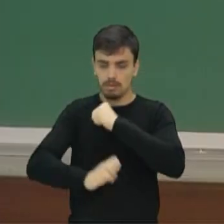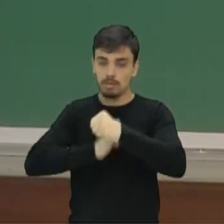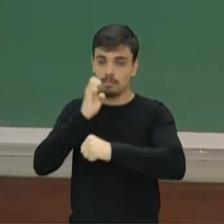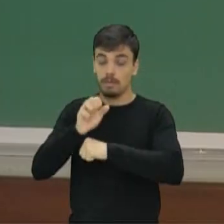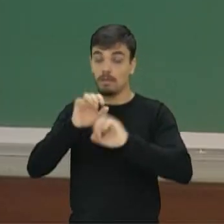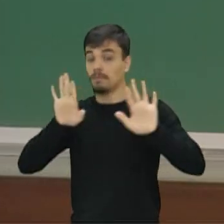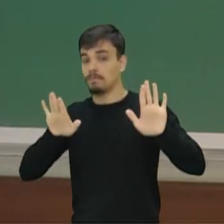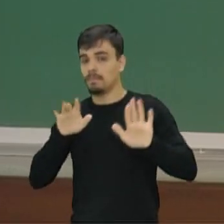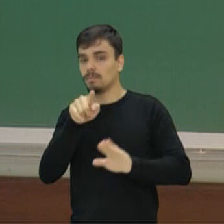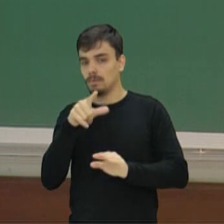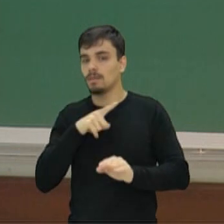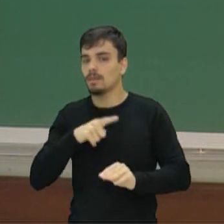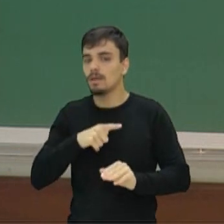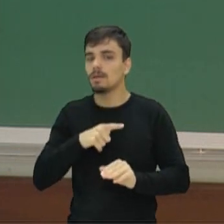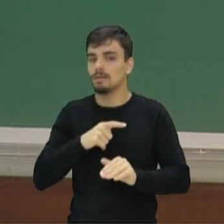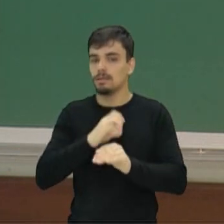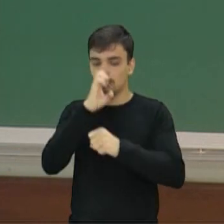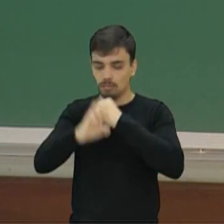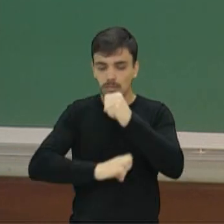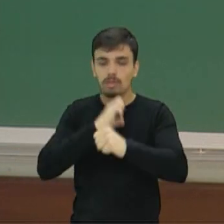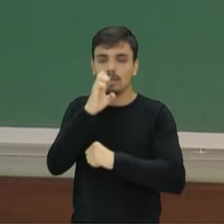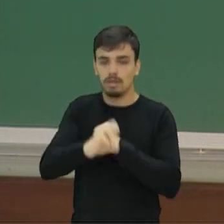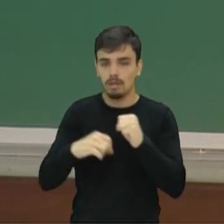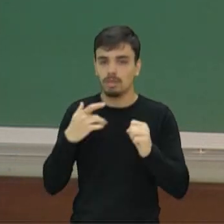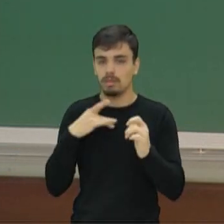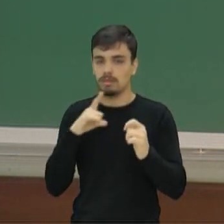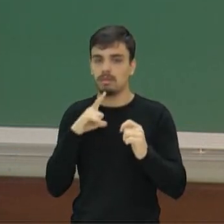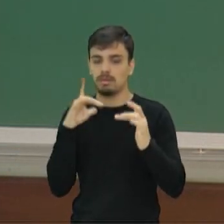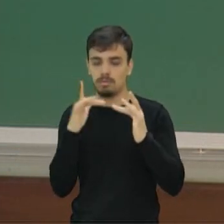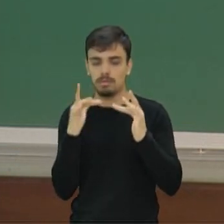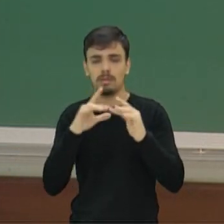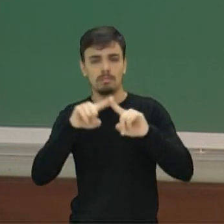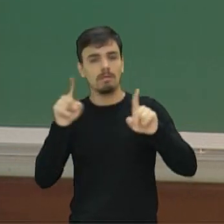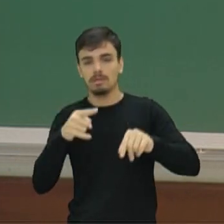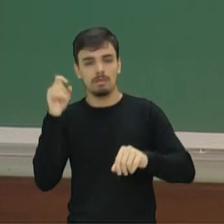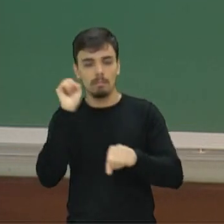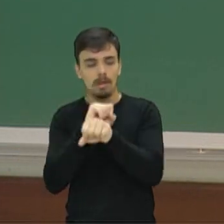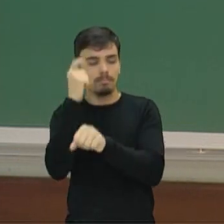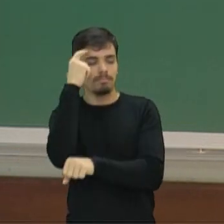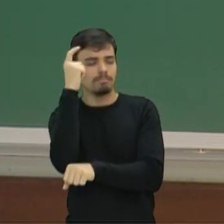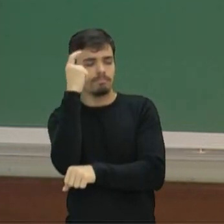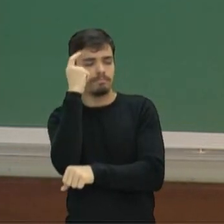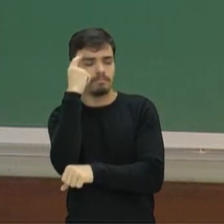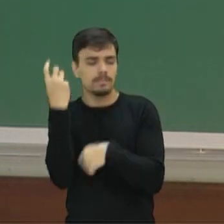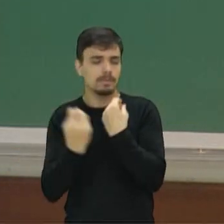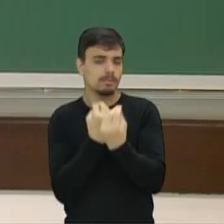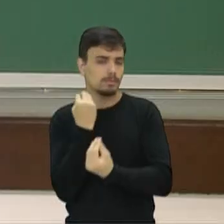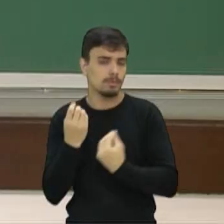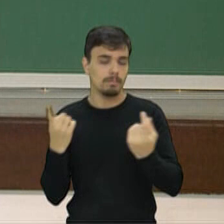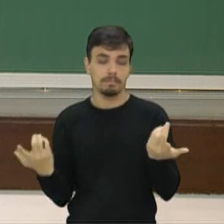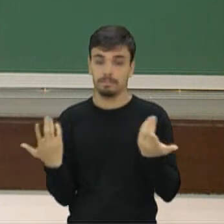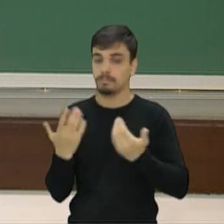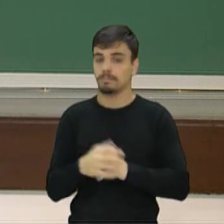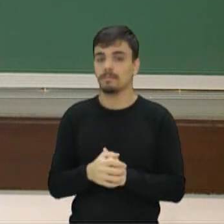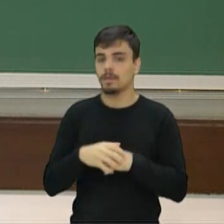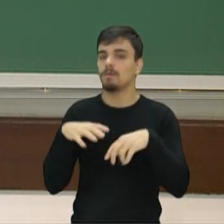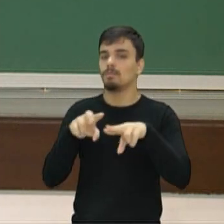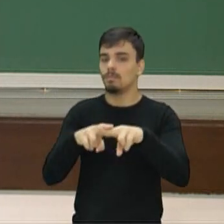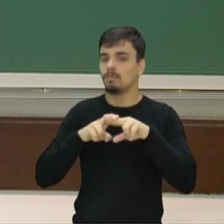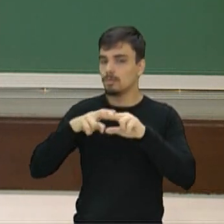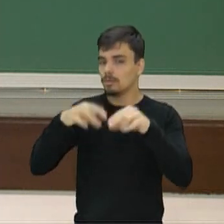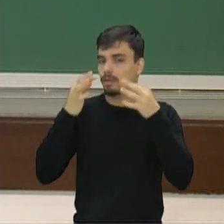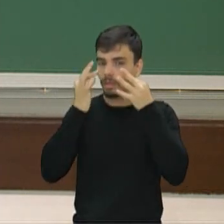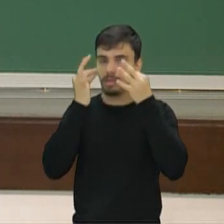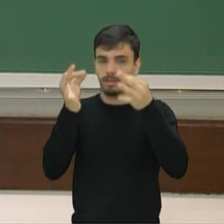até tem contatos, né, no teu dia a dia, mas você não para pensar nessas coisas, tá? Então, assim, tem que ficar bem atento.